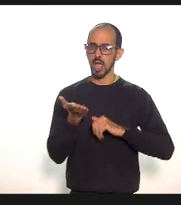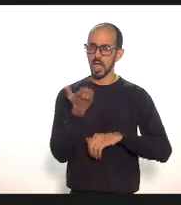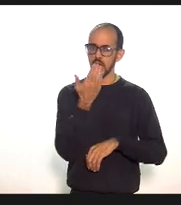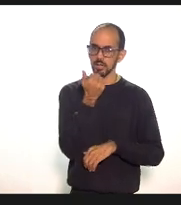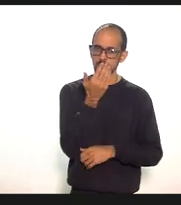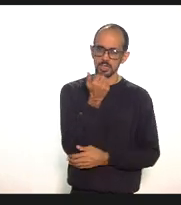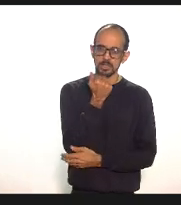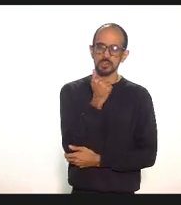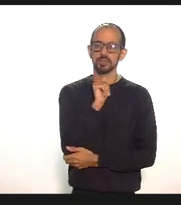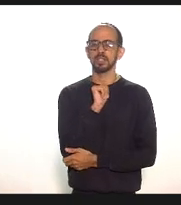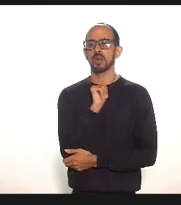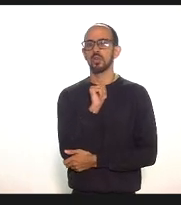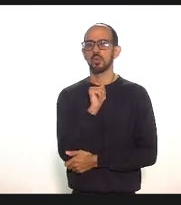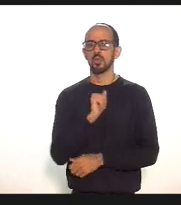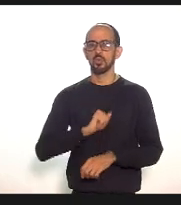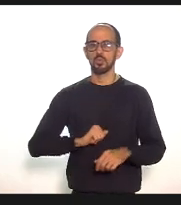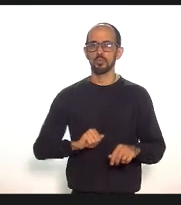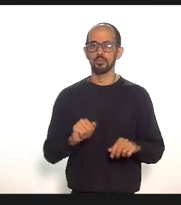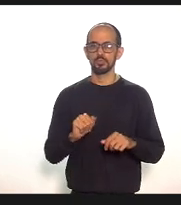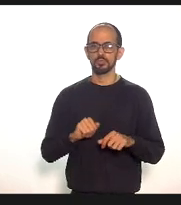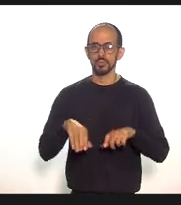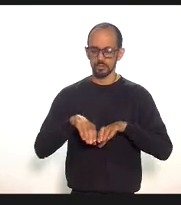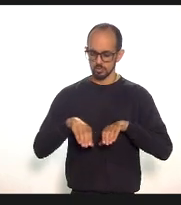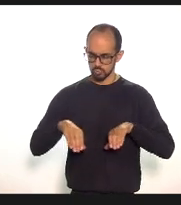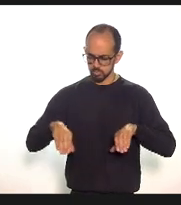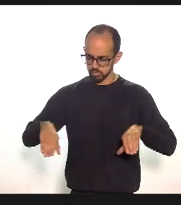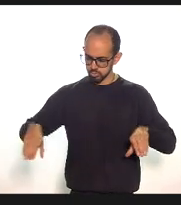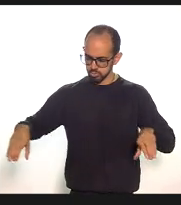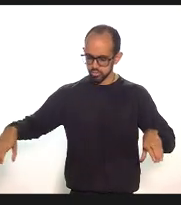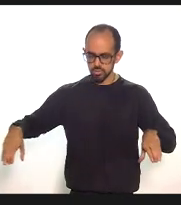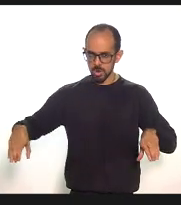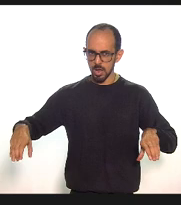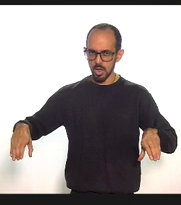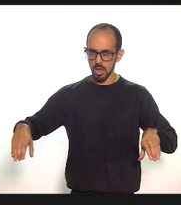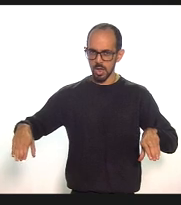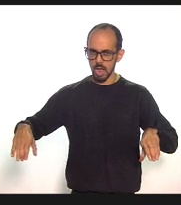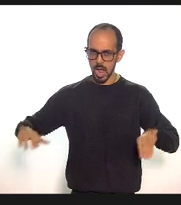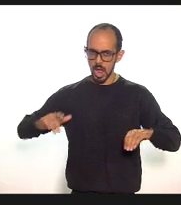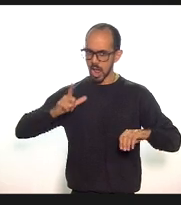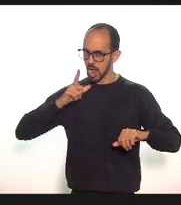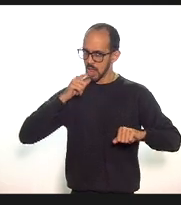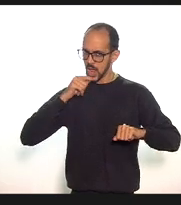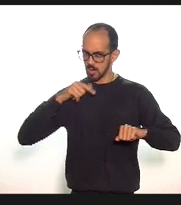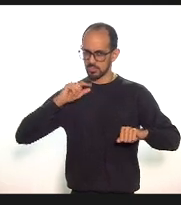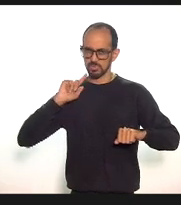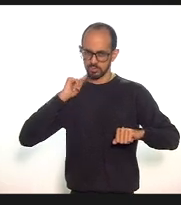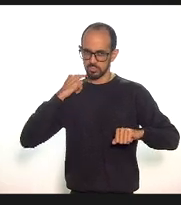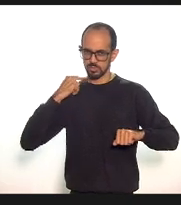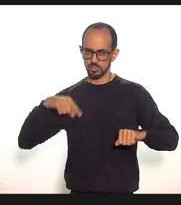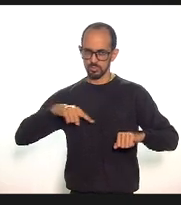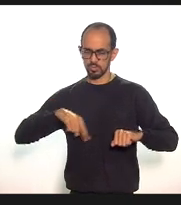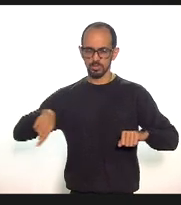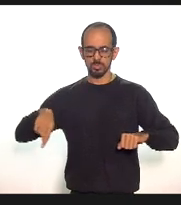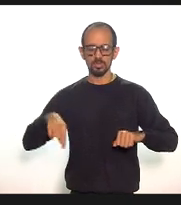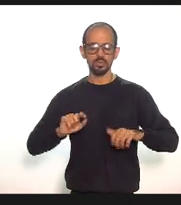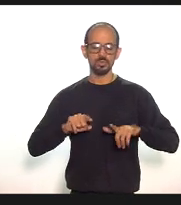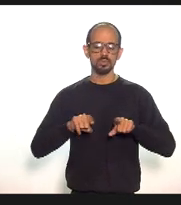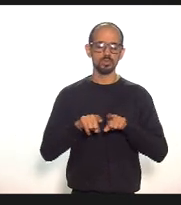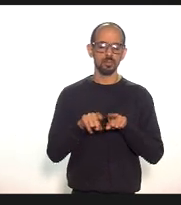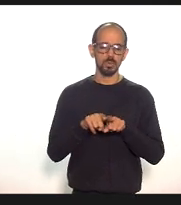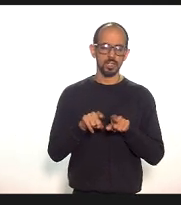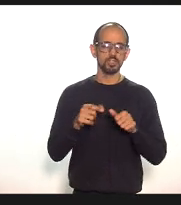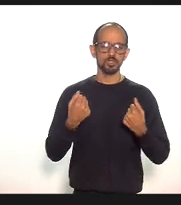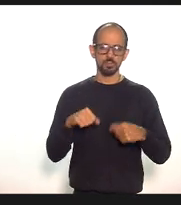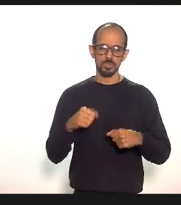alimentação, né, como saneamento básico. E a gente deveria saudar esse